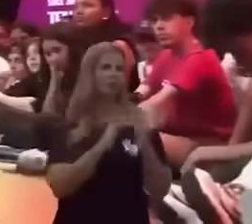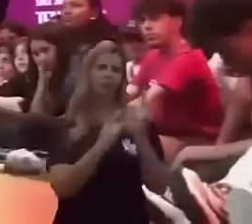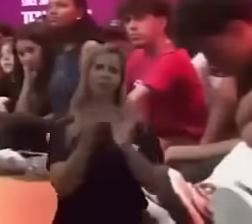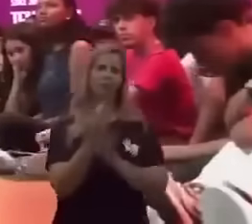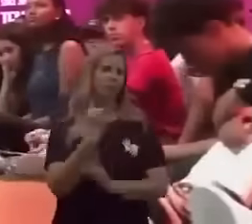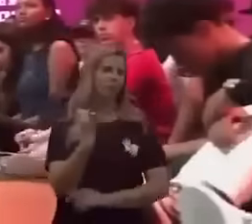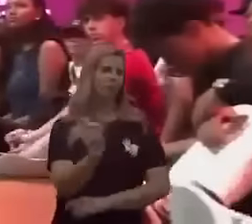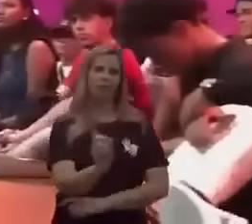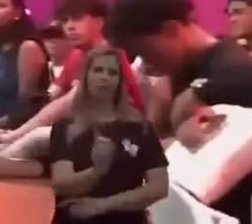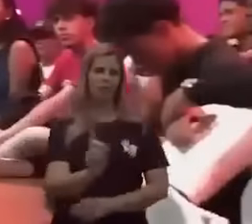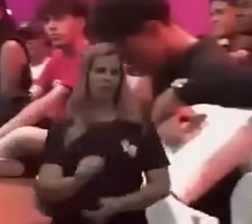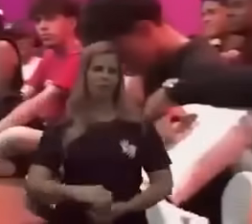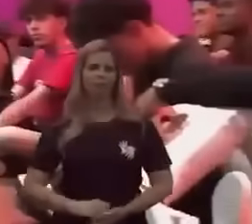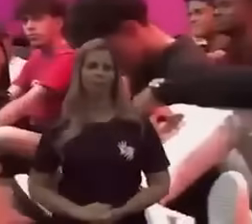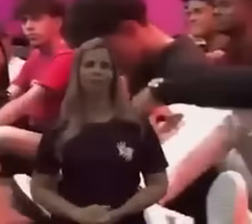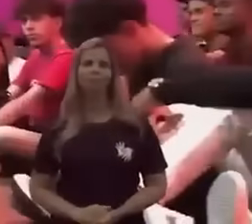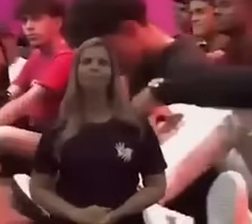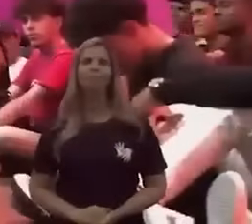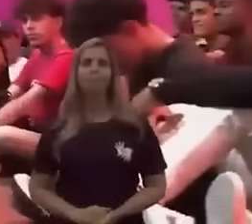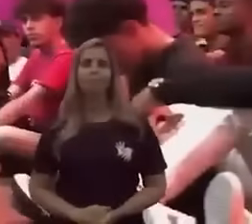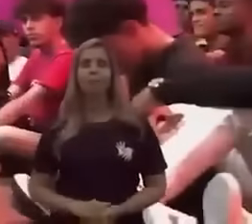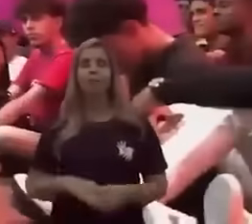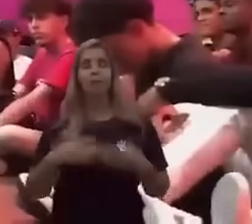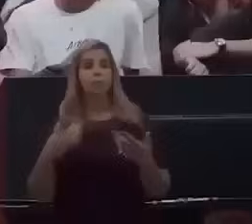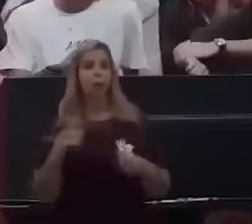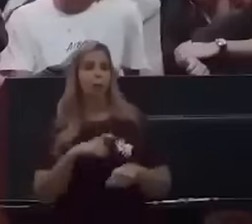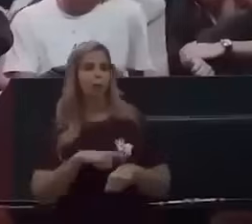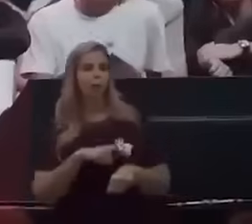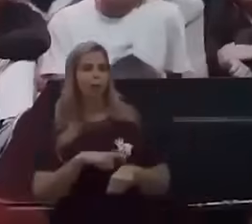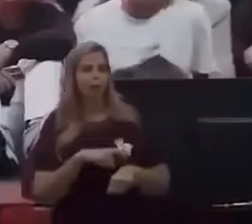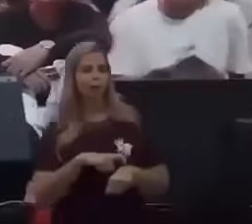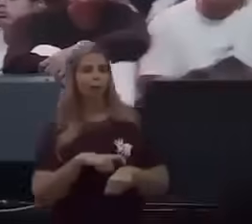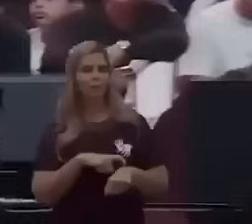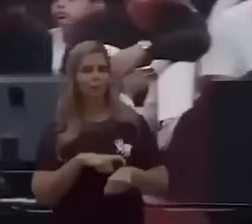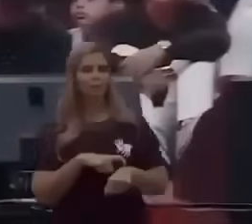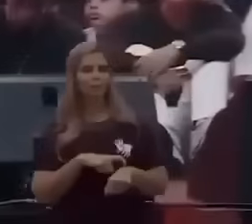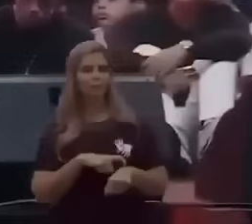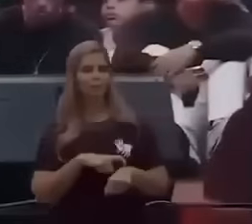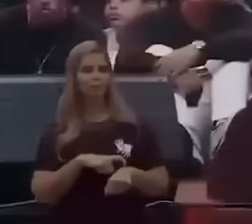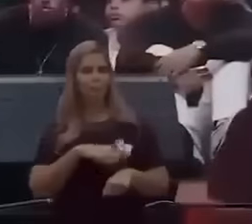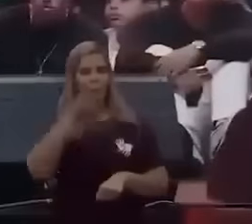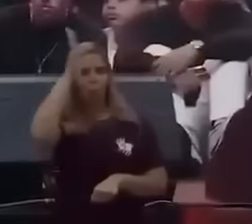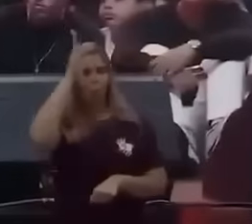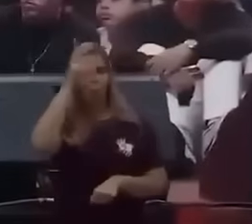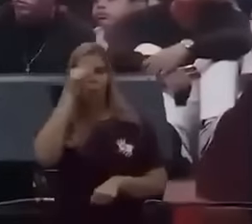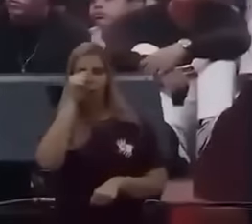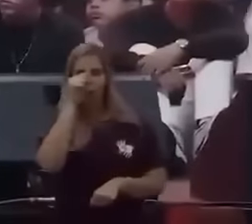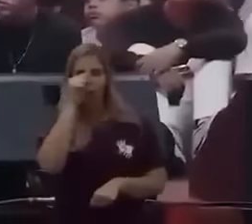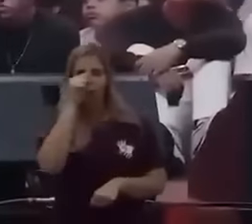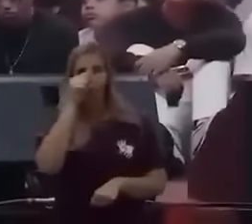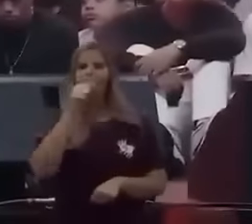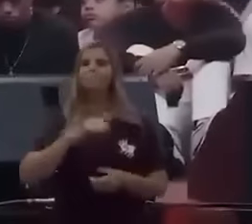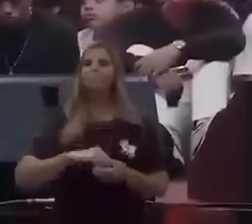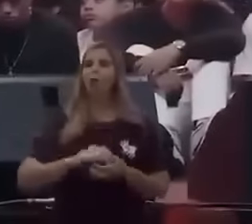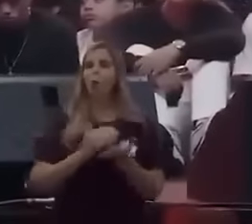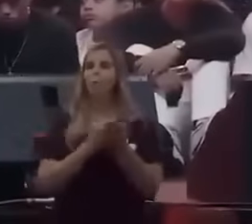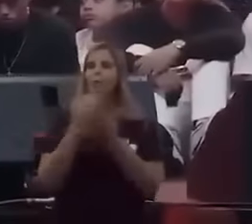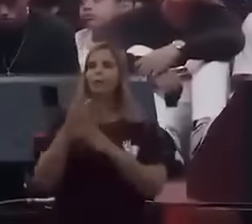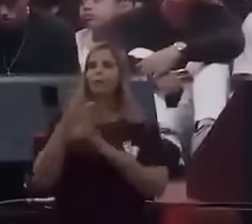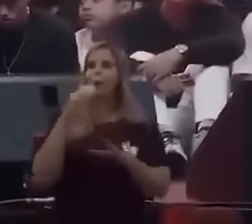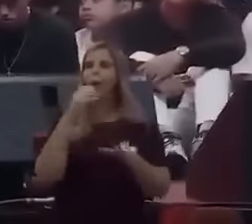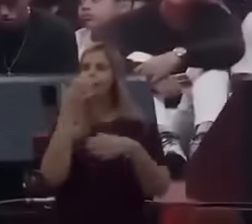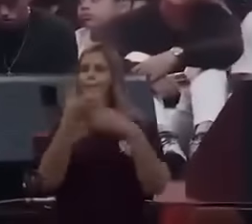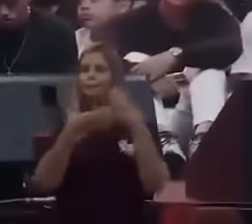este homem. Nesse momento o galo cantou, Jesus cravou nele o olhar, e Pedro caiu em